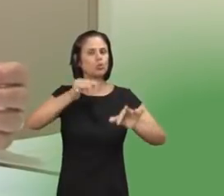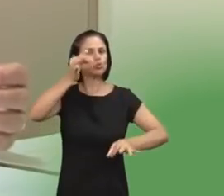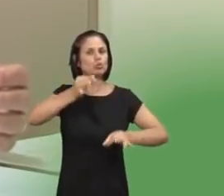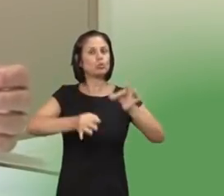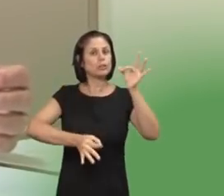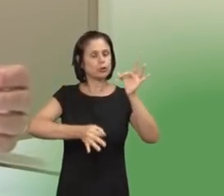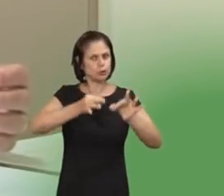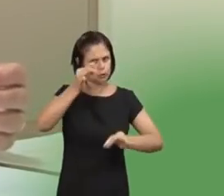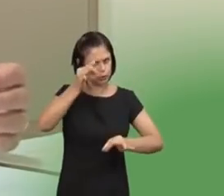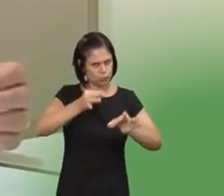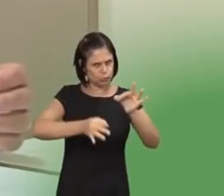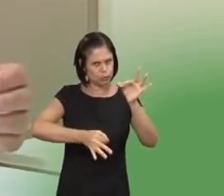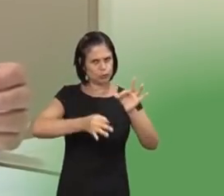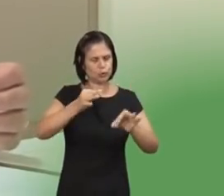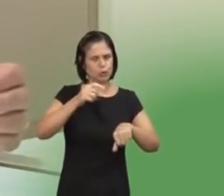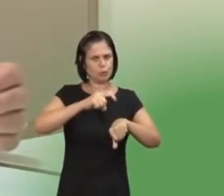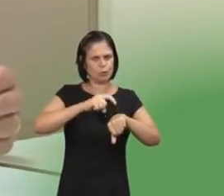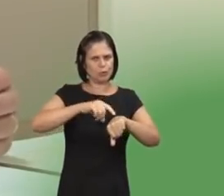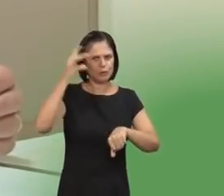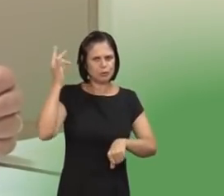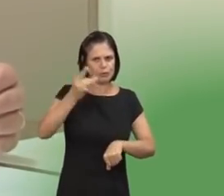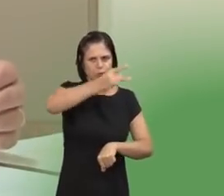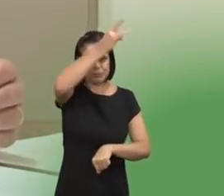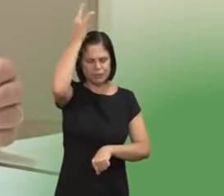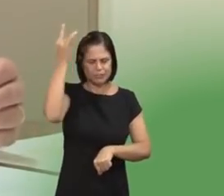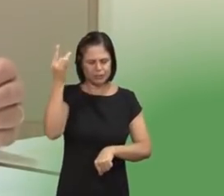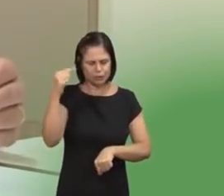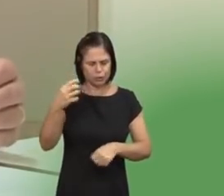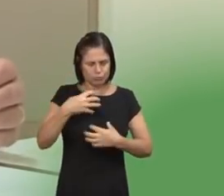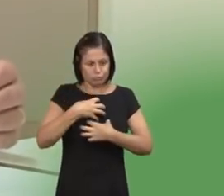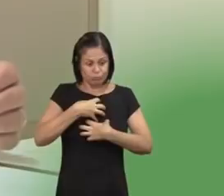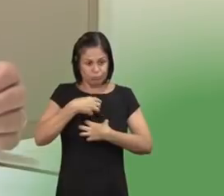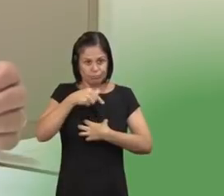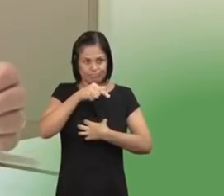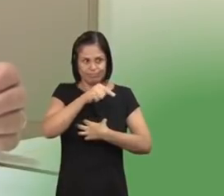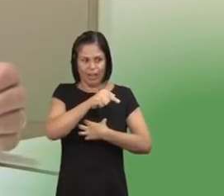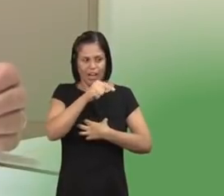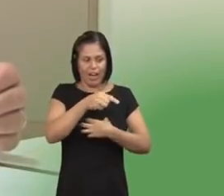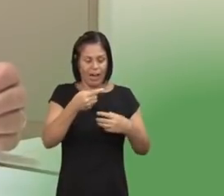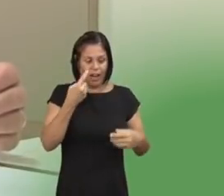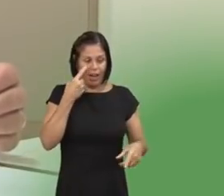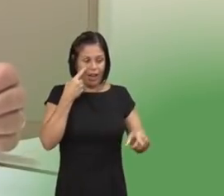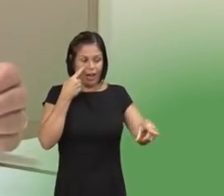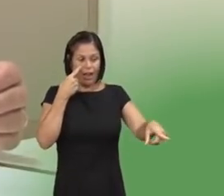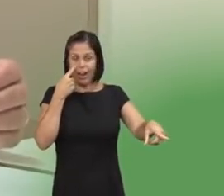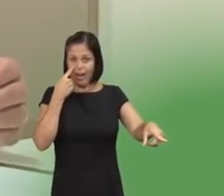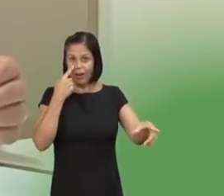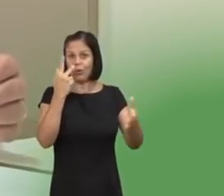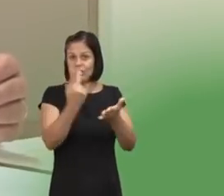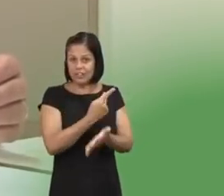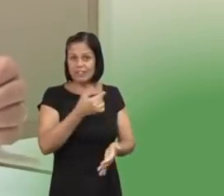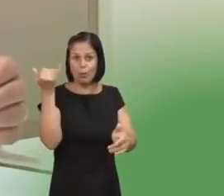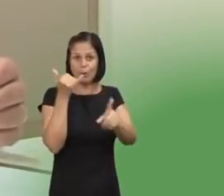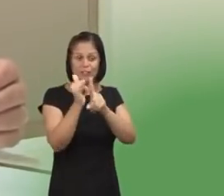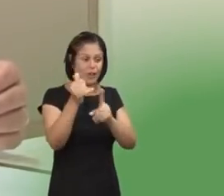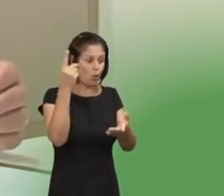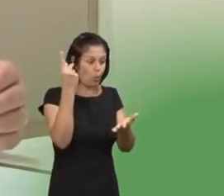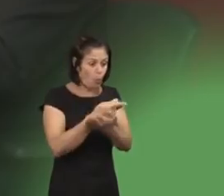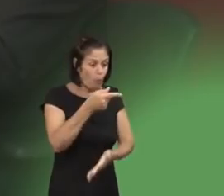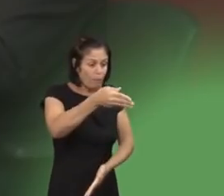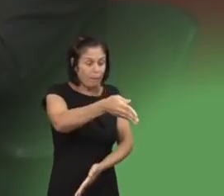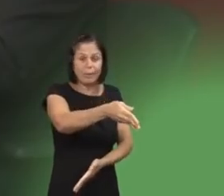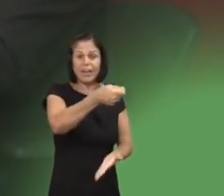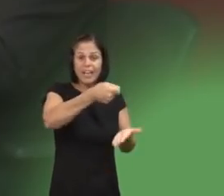anúncio de um juízo. E quando o Espírito Santo testifica no nosso coração, ao ouvirmos essas coisas, que a profecia está se